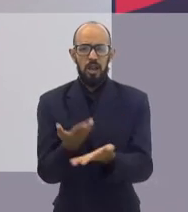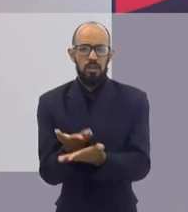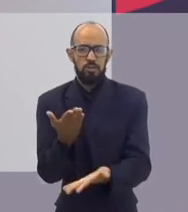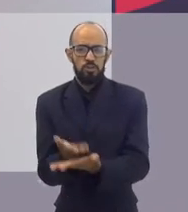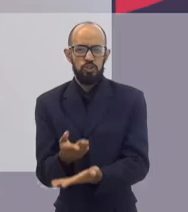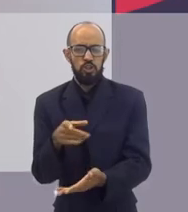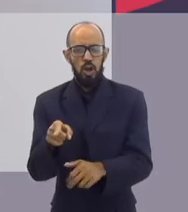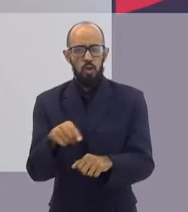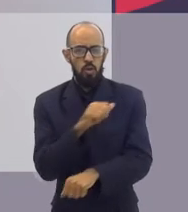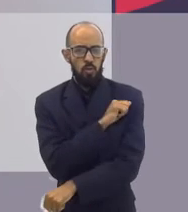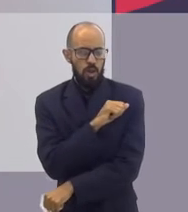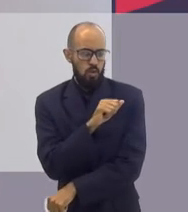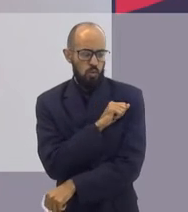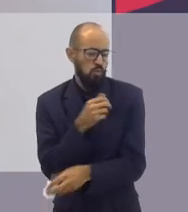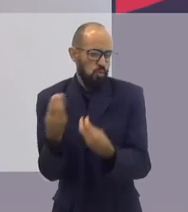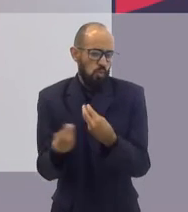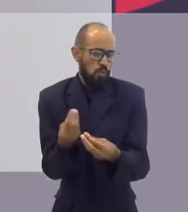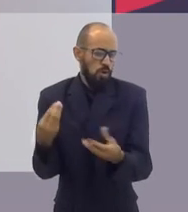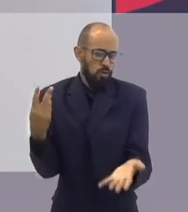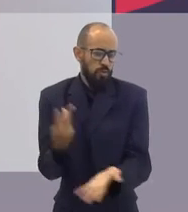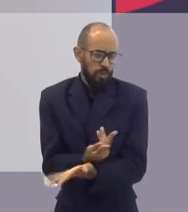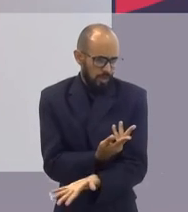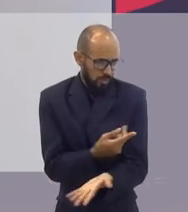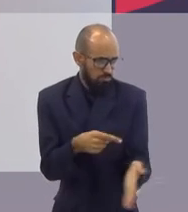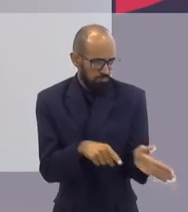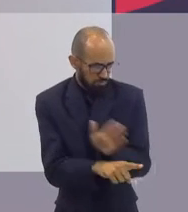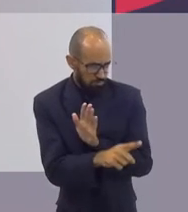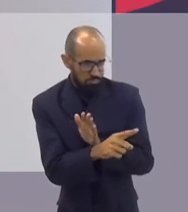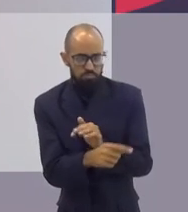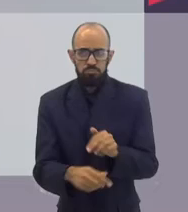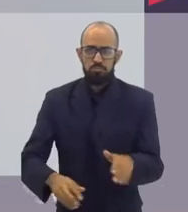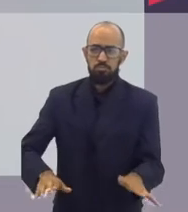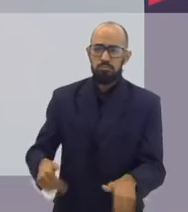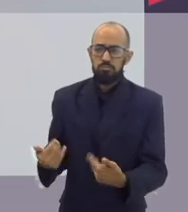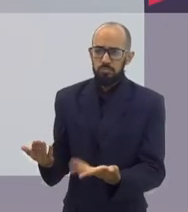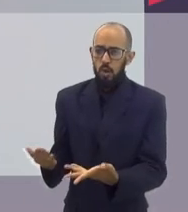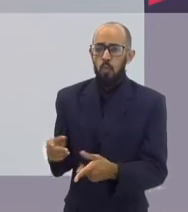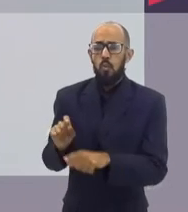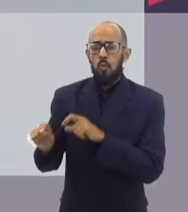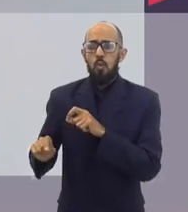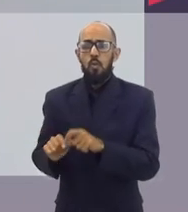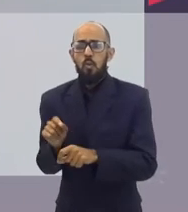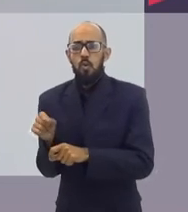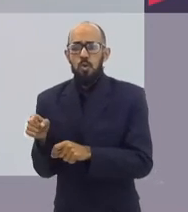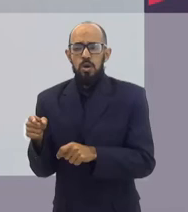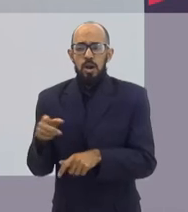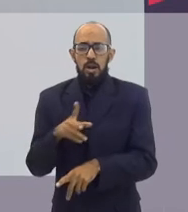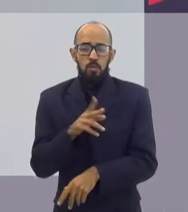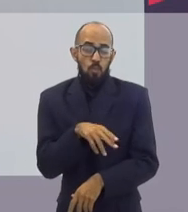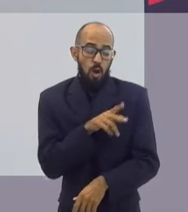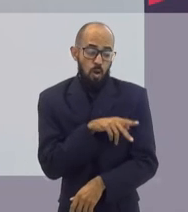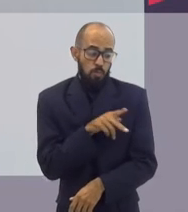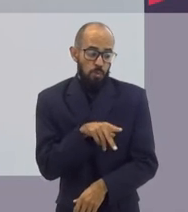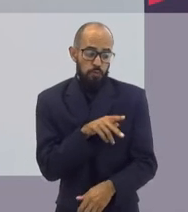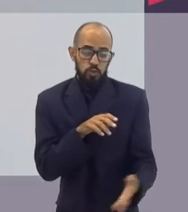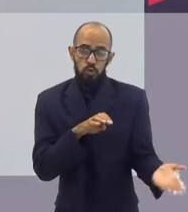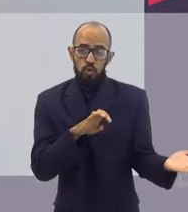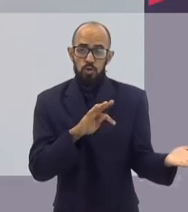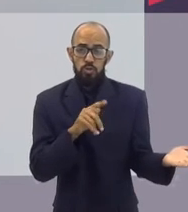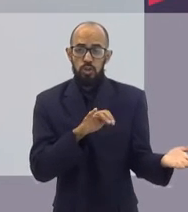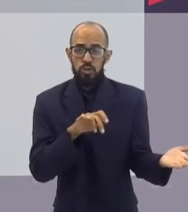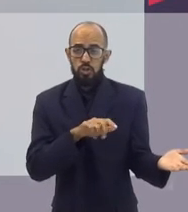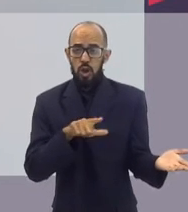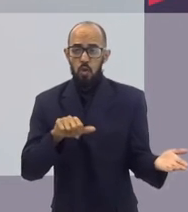né, com os alunos. Como é que é esse processo? Mas então, como o Chechel falou,